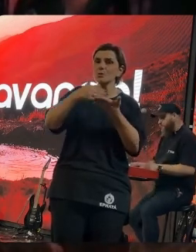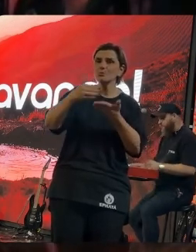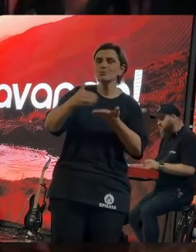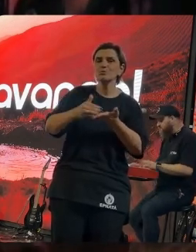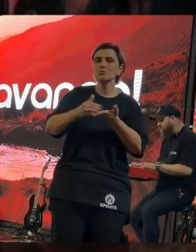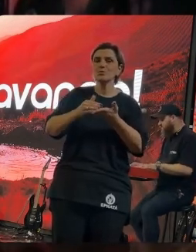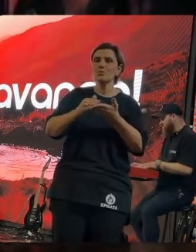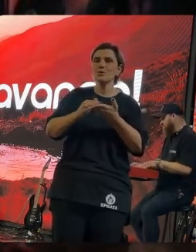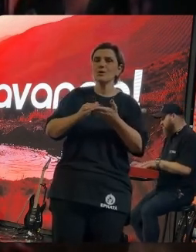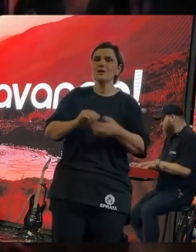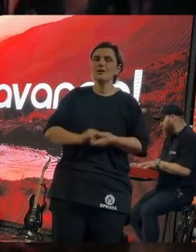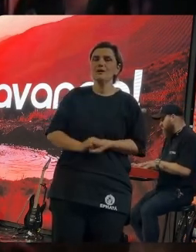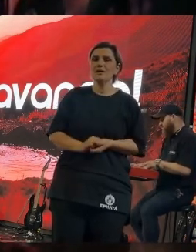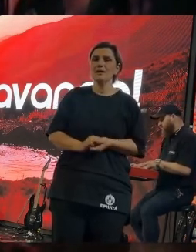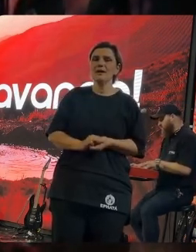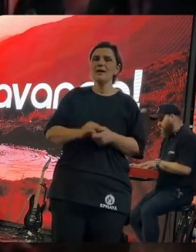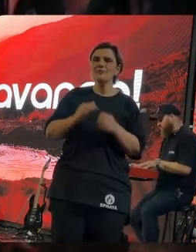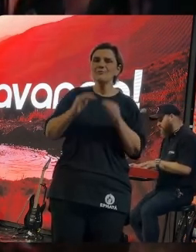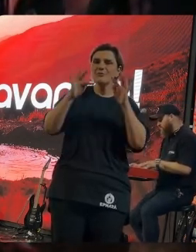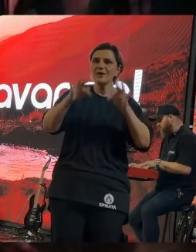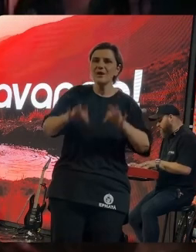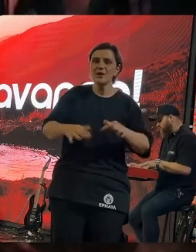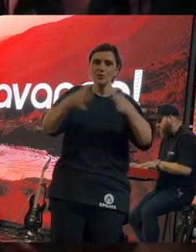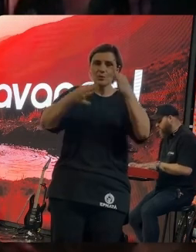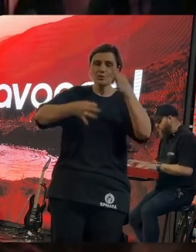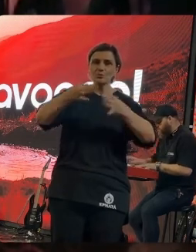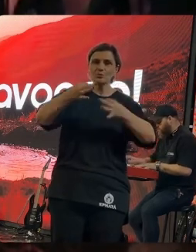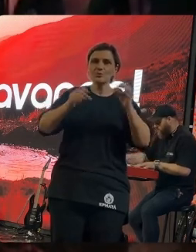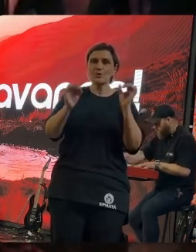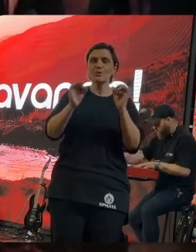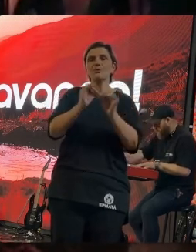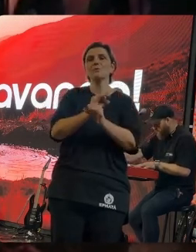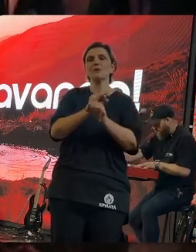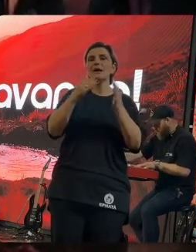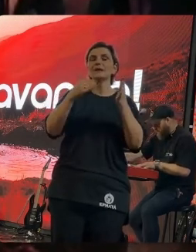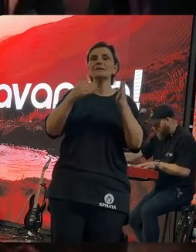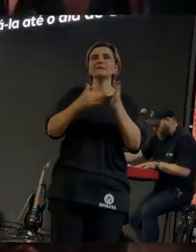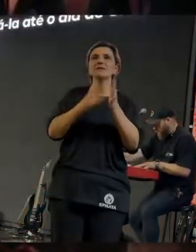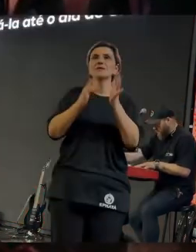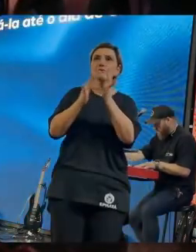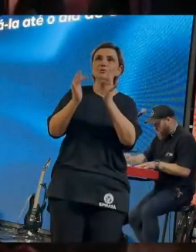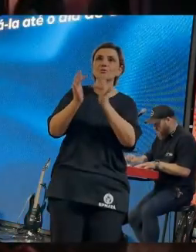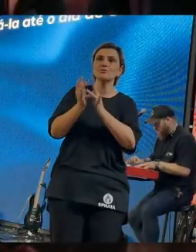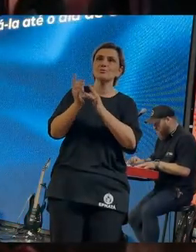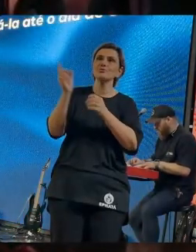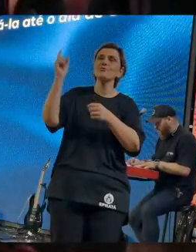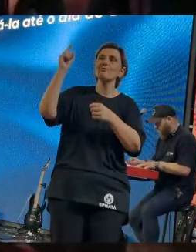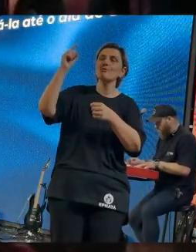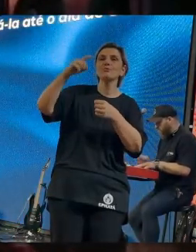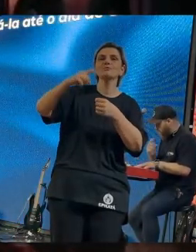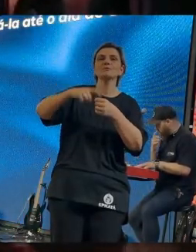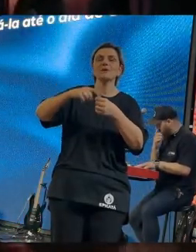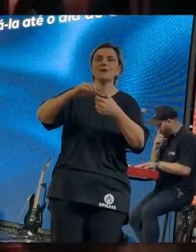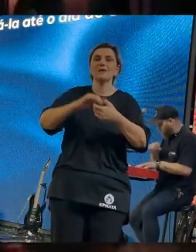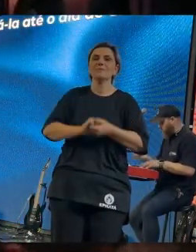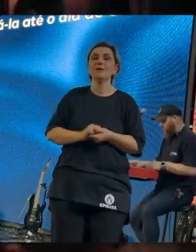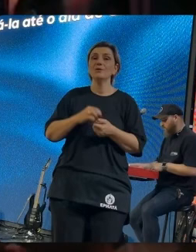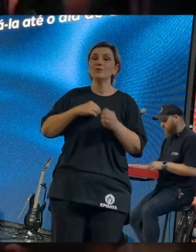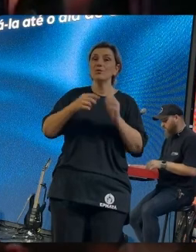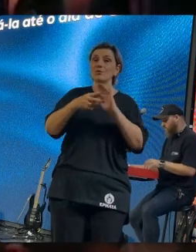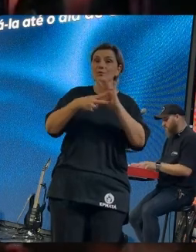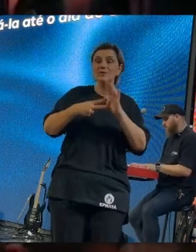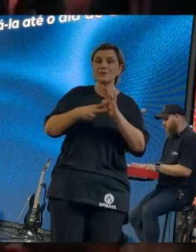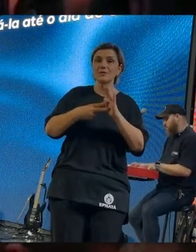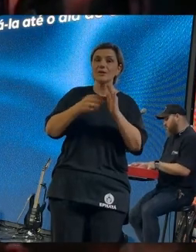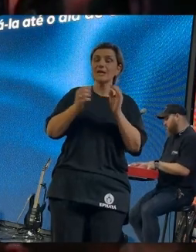a boa obra em vocês é fiel e justo para completar até o dia de Cristo Jesus. Repito, eu estou convencido de que